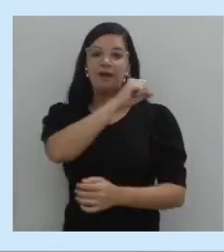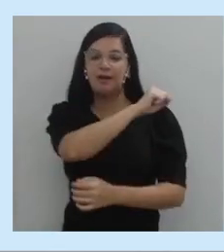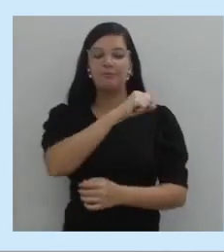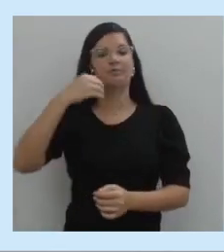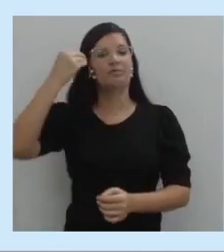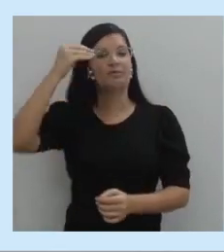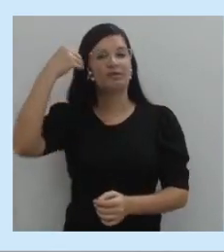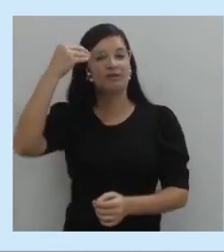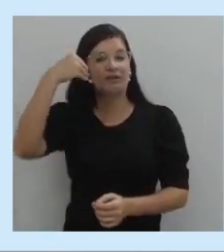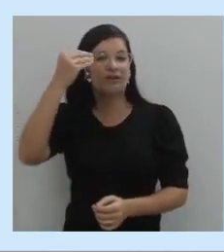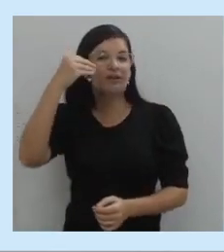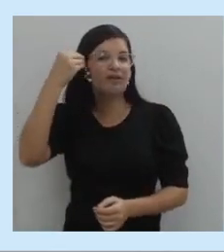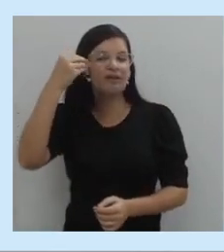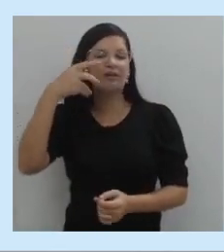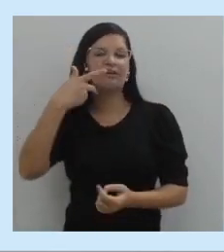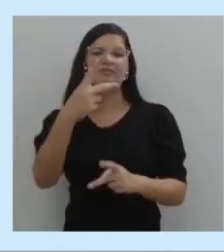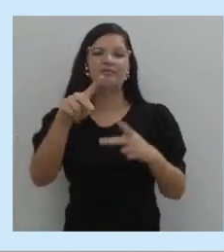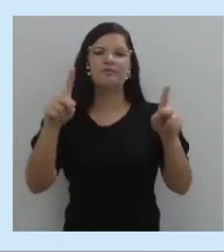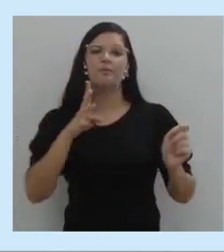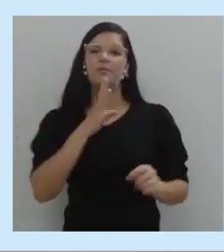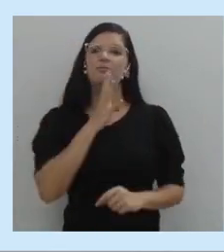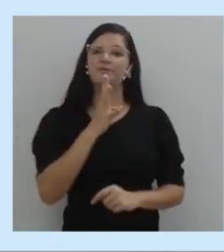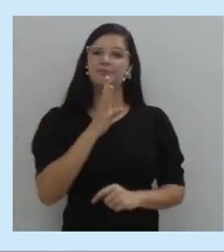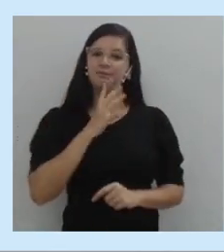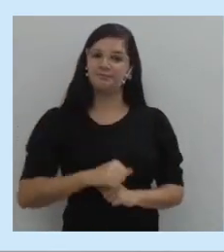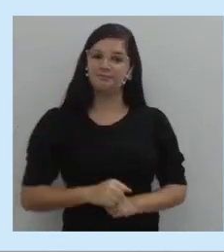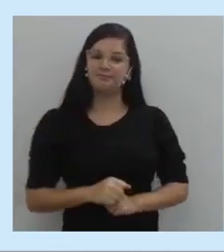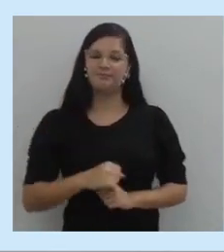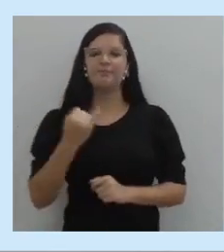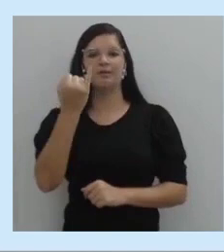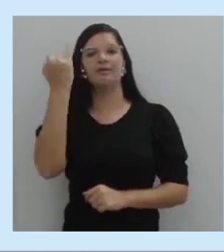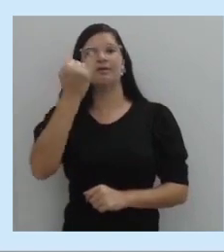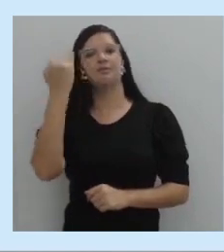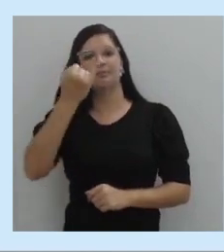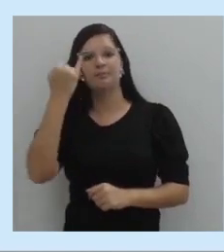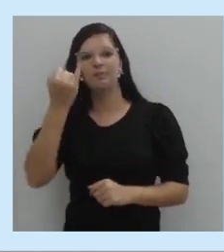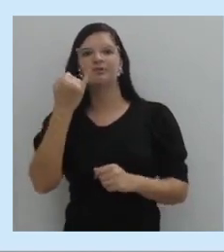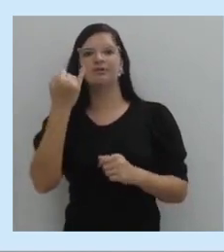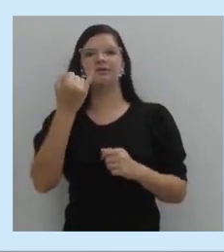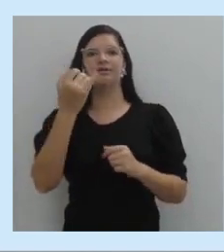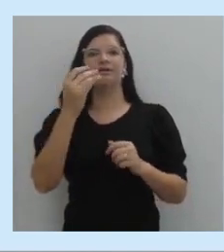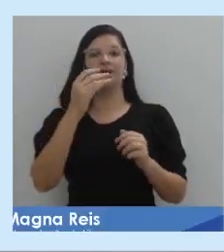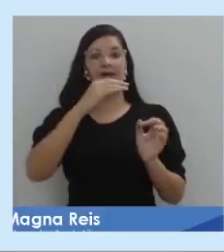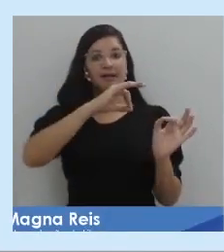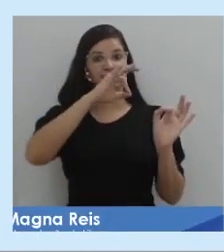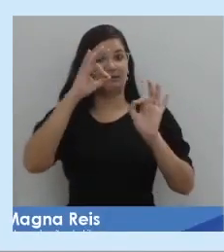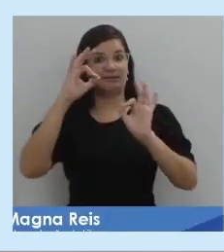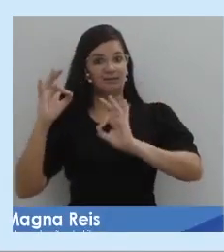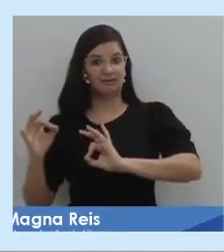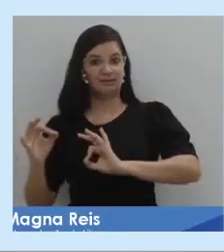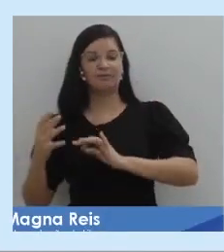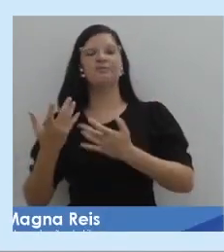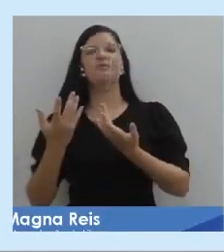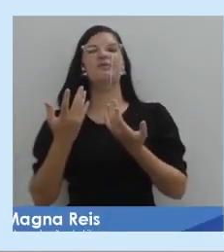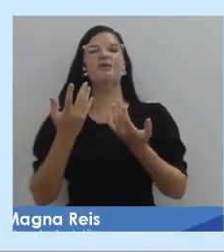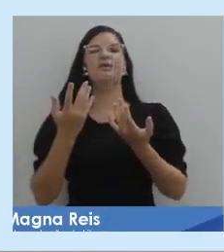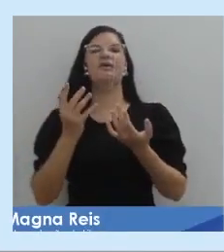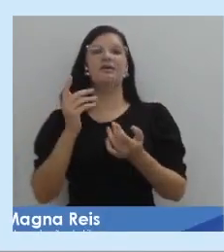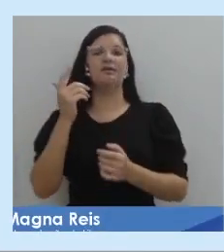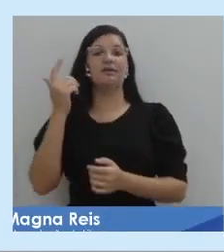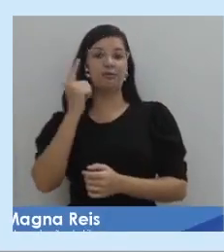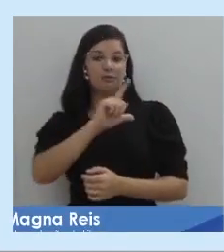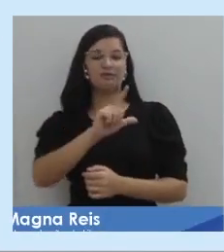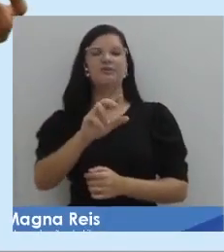conhecimento de vocês. Tá? Então, é interessante que vocês aí prestem bastante atenção na aula. Dessa forma,